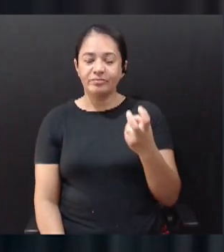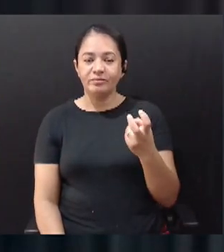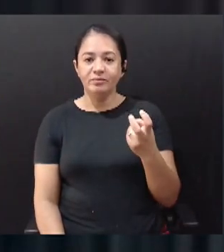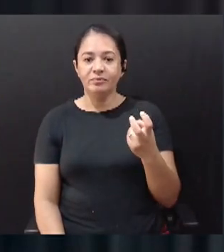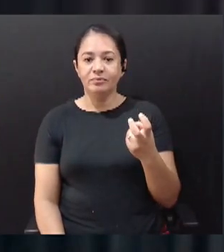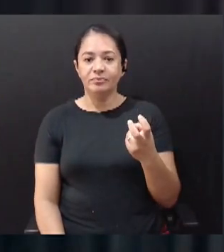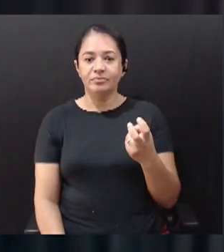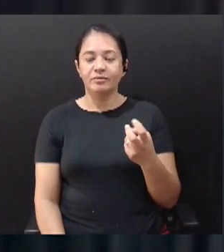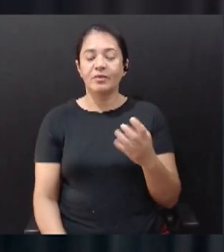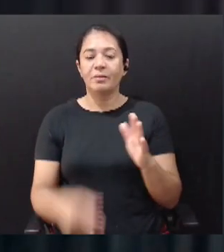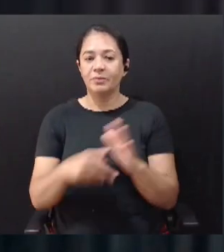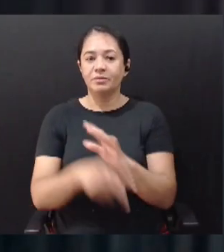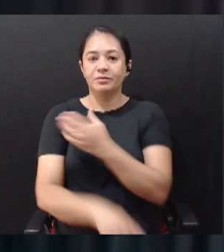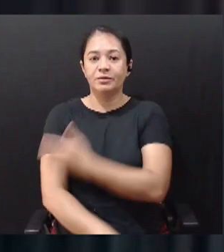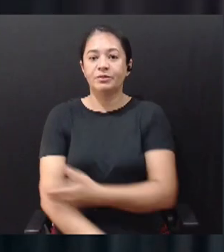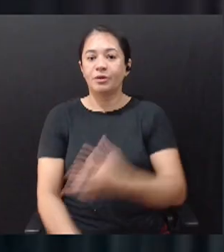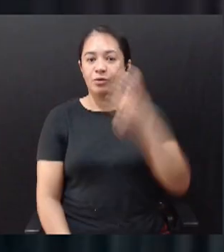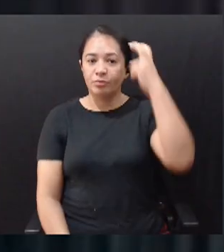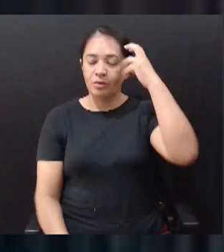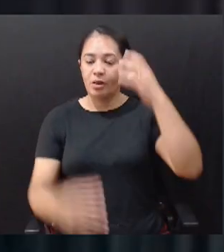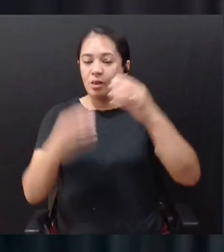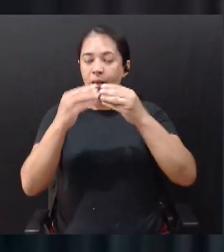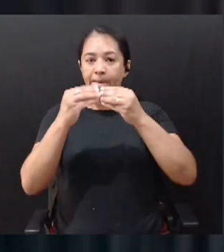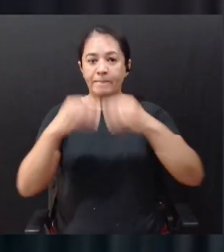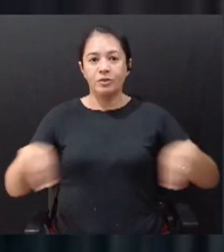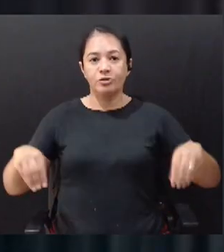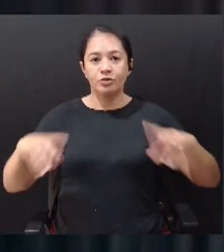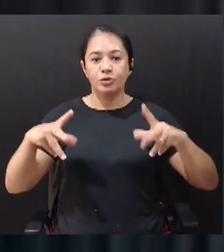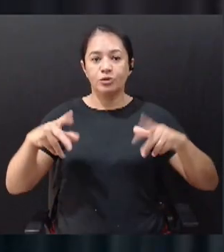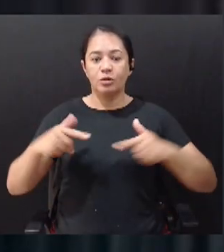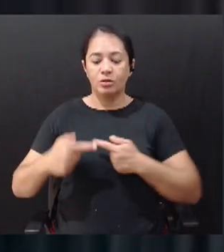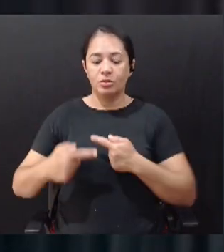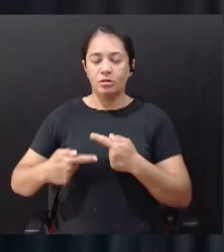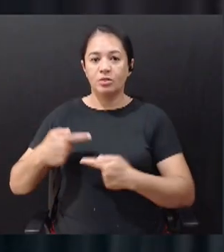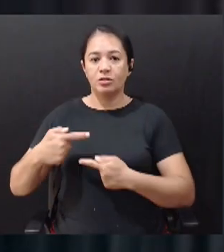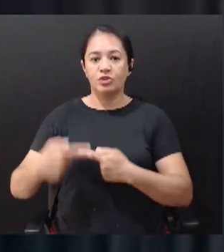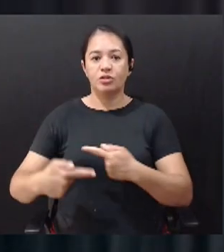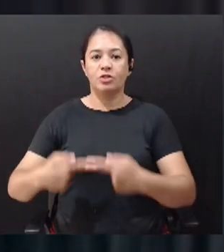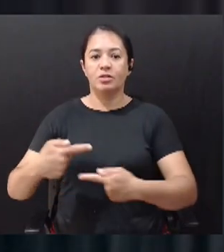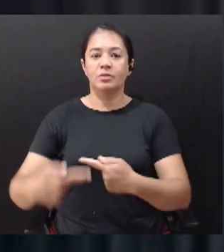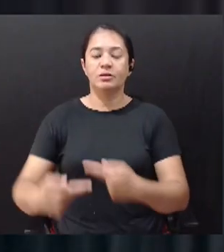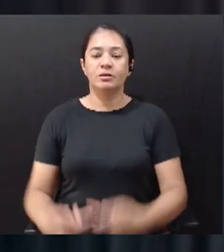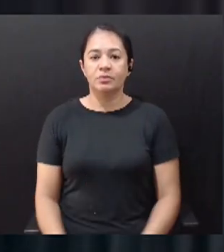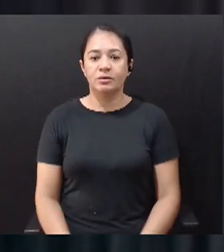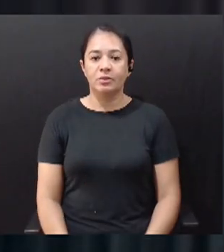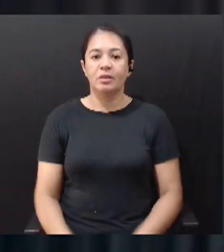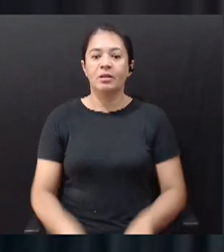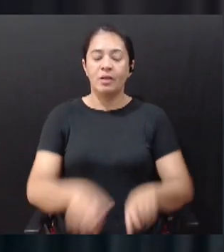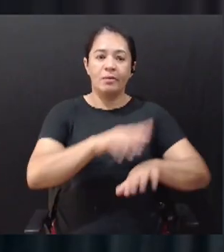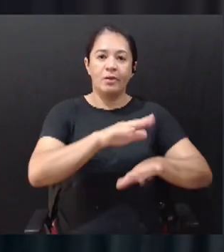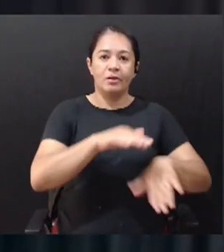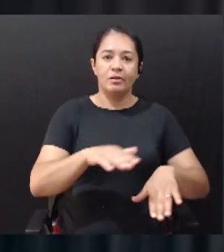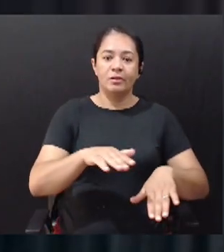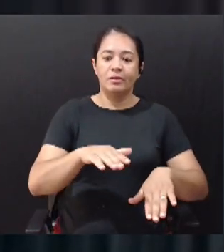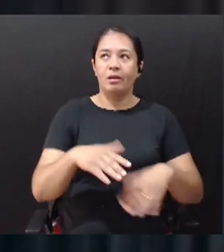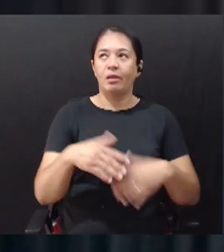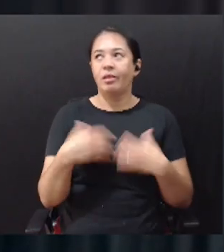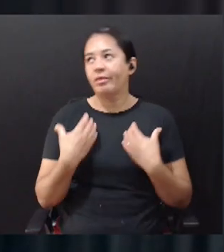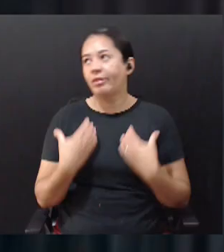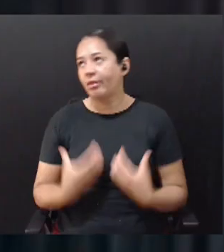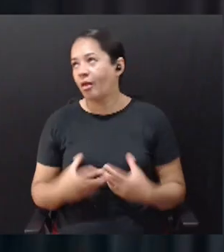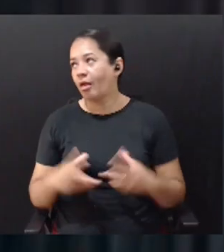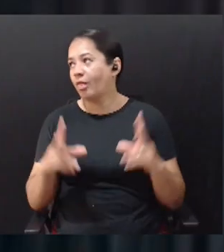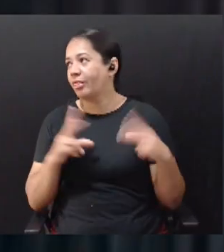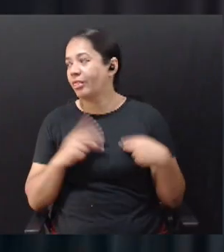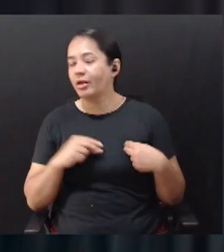acaba afetando todas as gerações ali, Uhum. então até crianças mesmo, "Nossa, a gente tá no final do